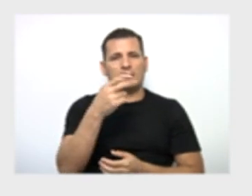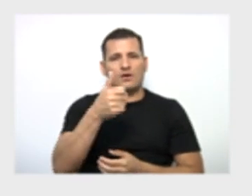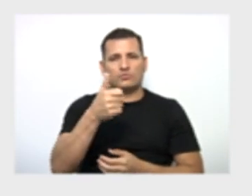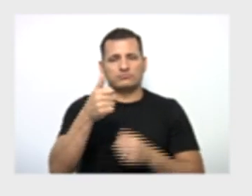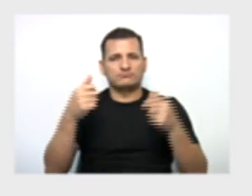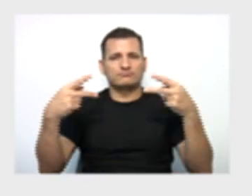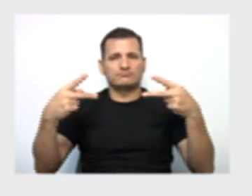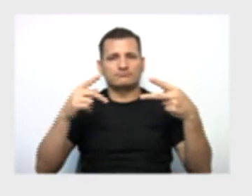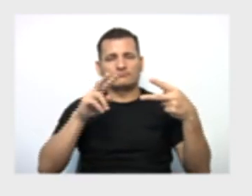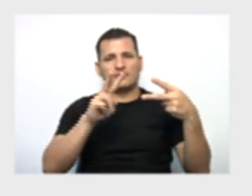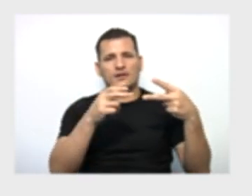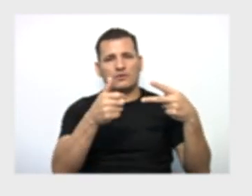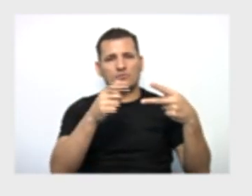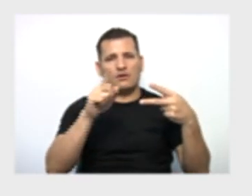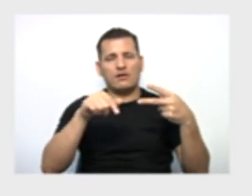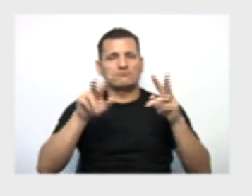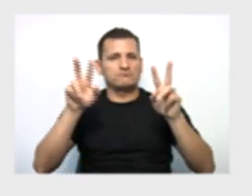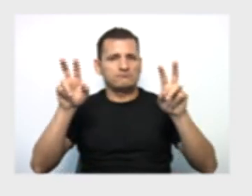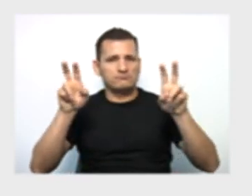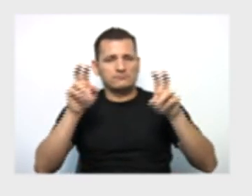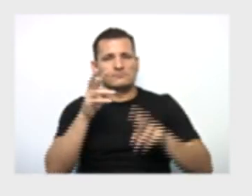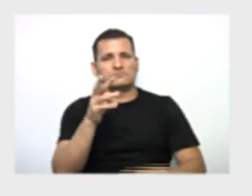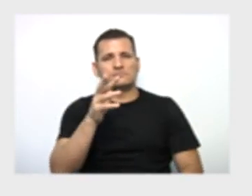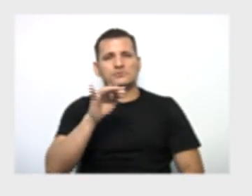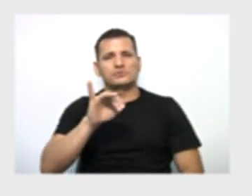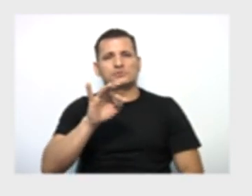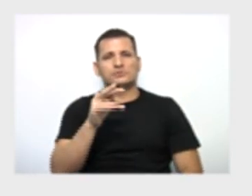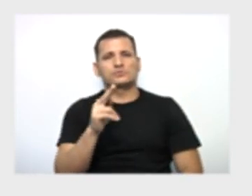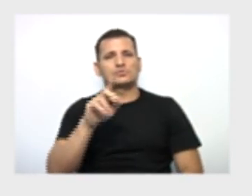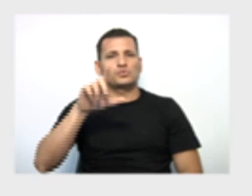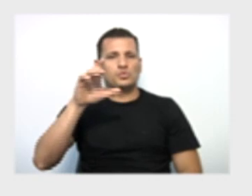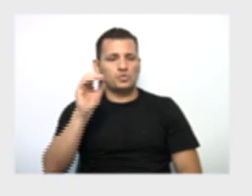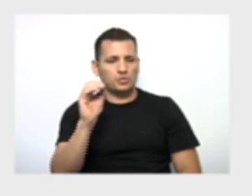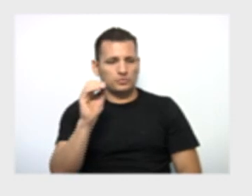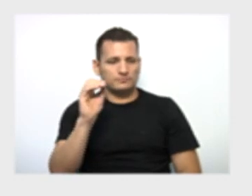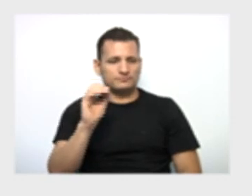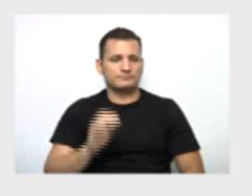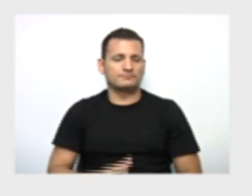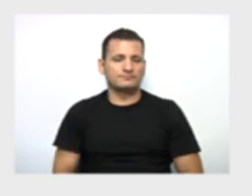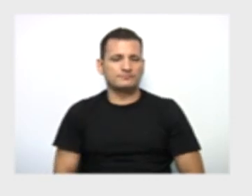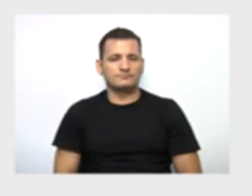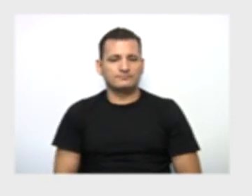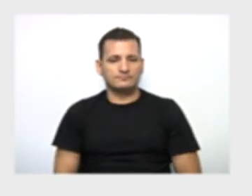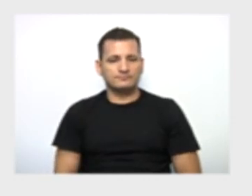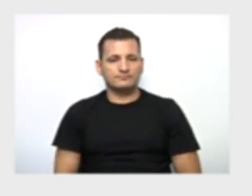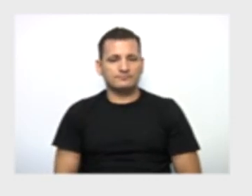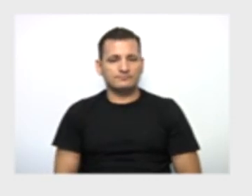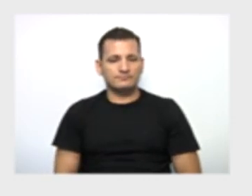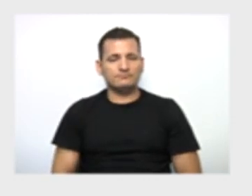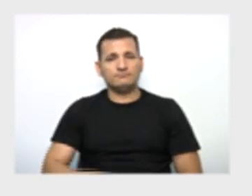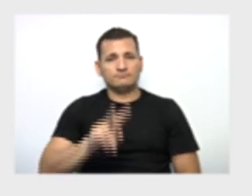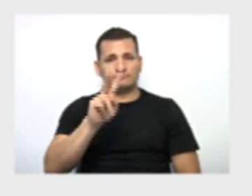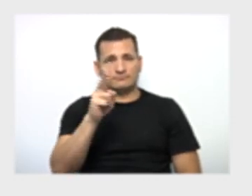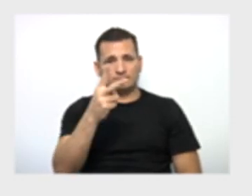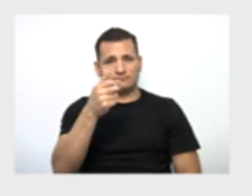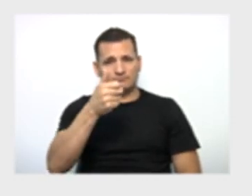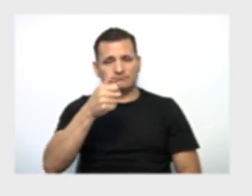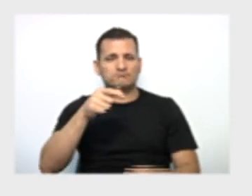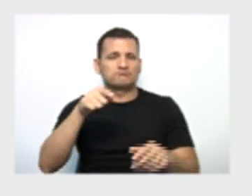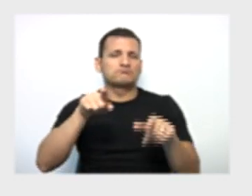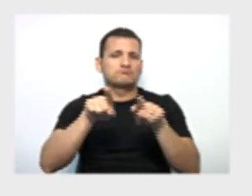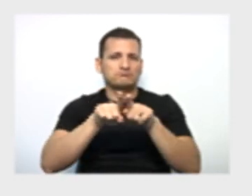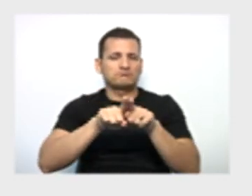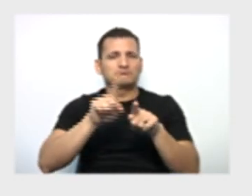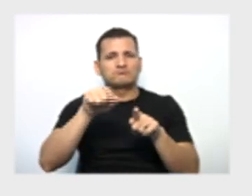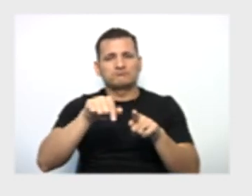H1 é uma tag de títulos e o 1 é a primeira referência. A tag H1 também é uma tag em bloco,